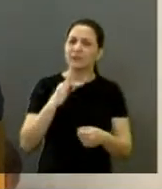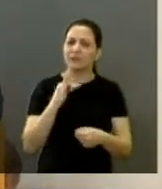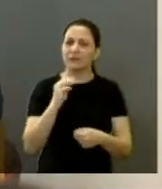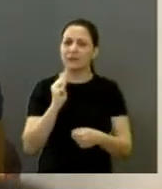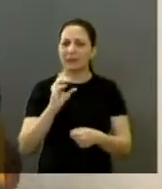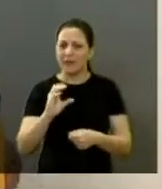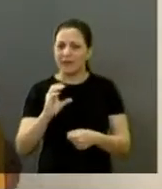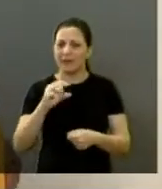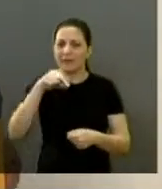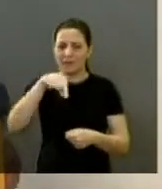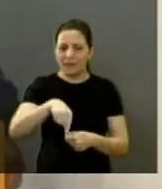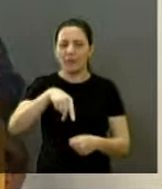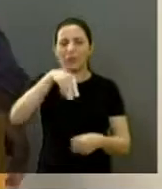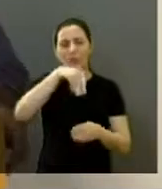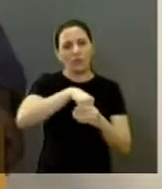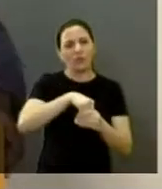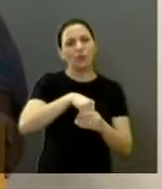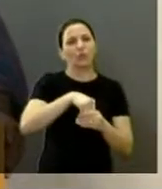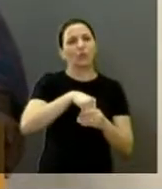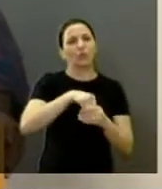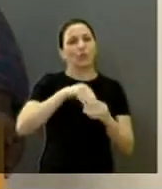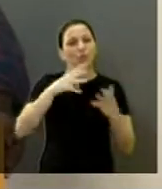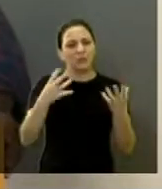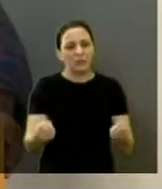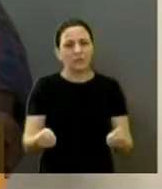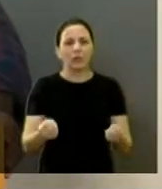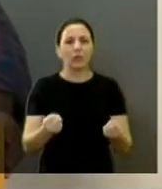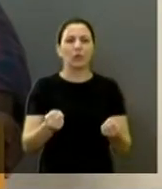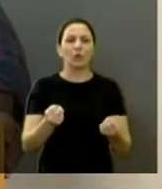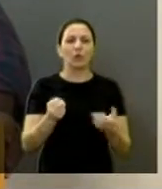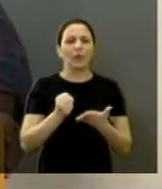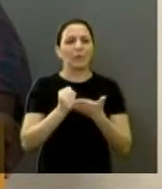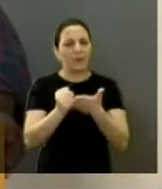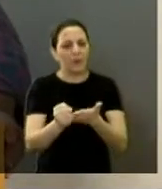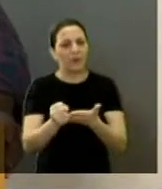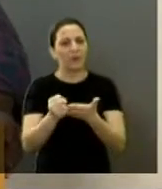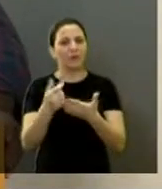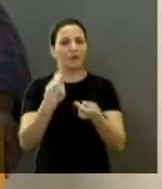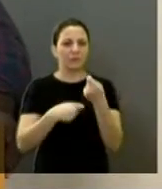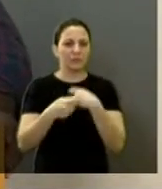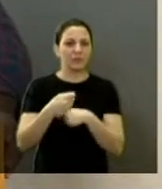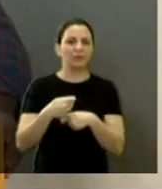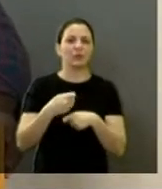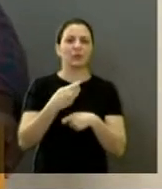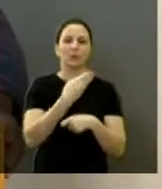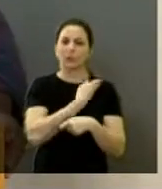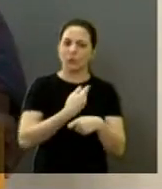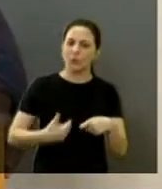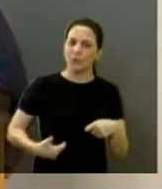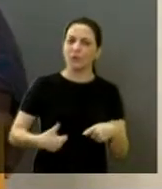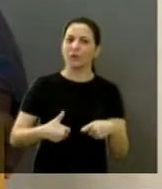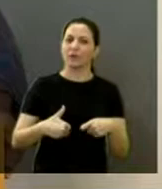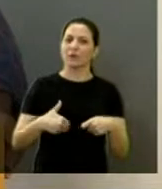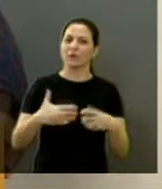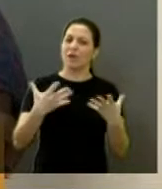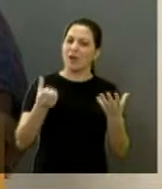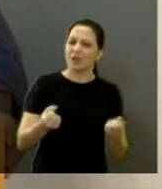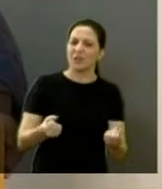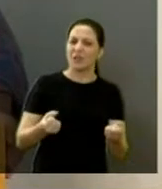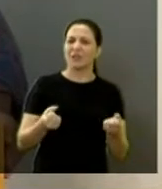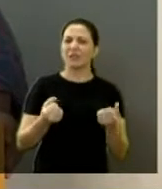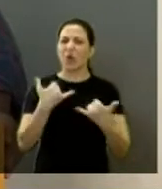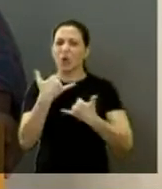que acertar e voltar com o advento da administração nesse momento o vereador aceito jogo político